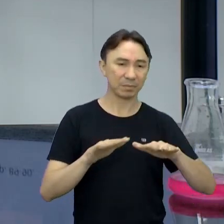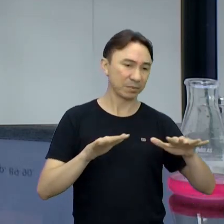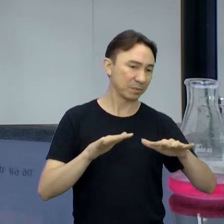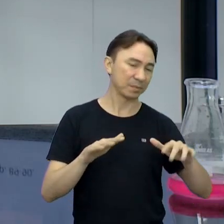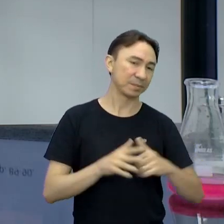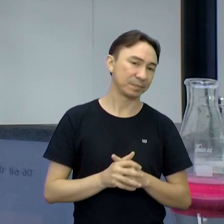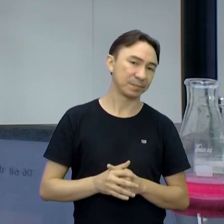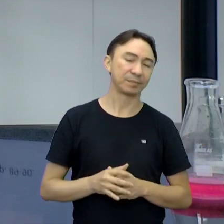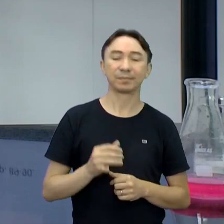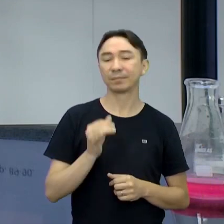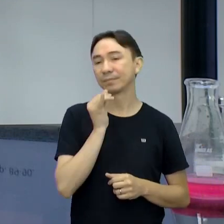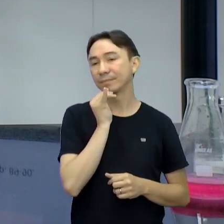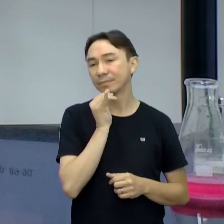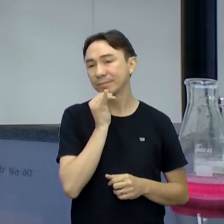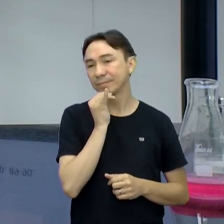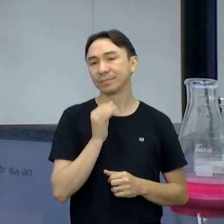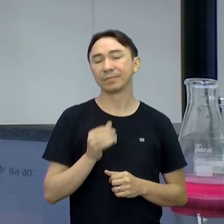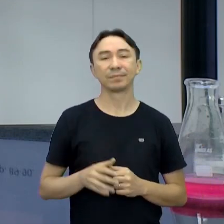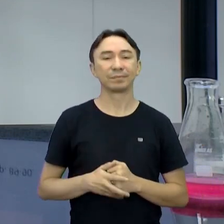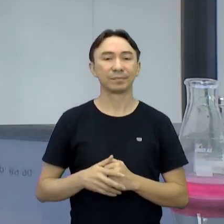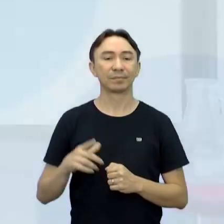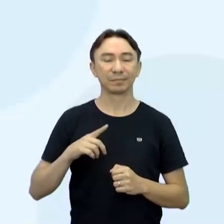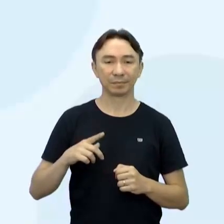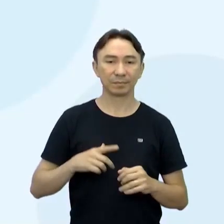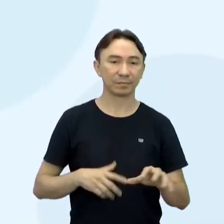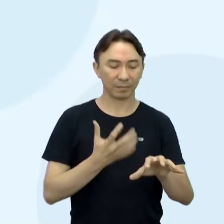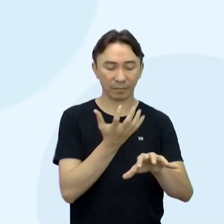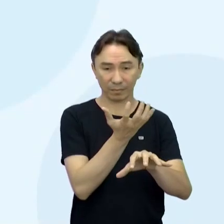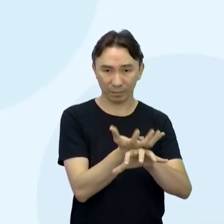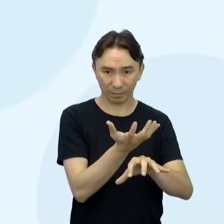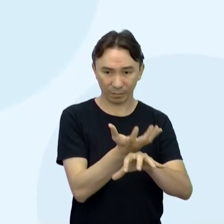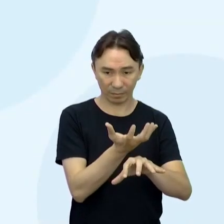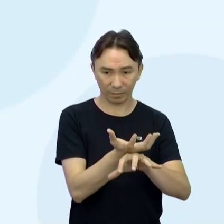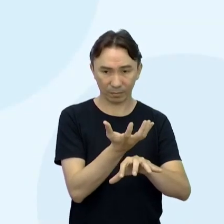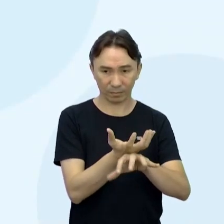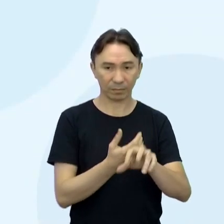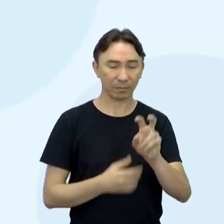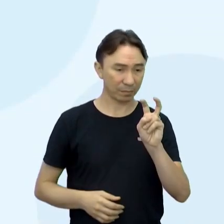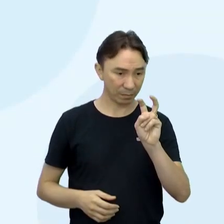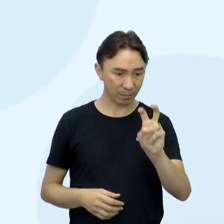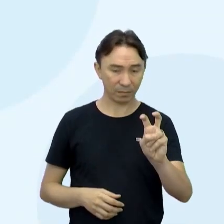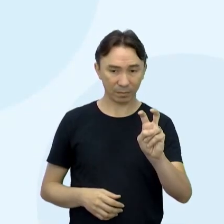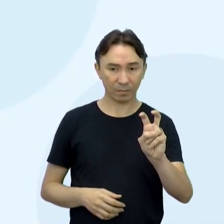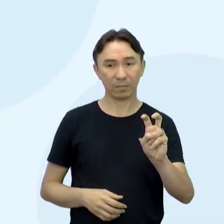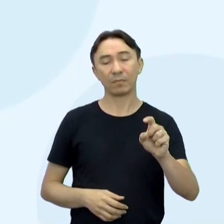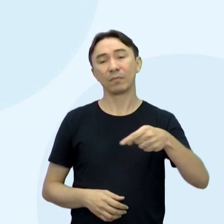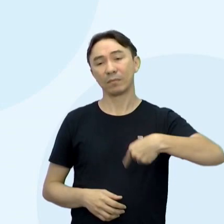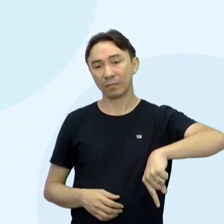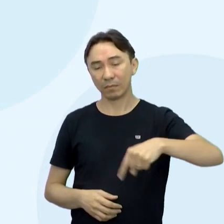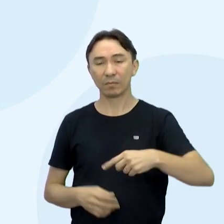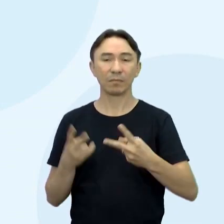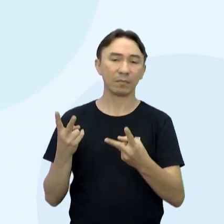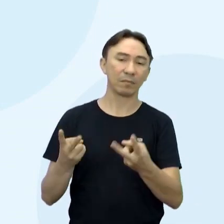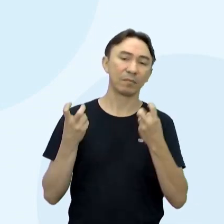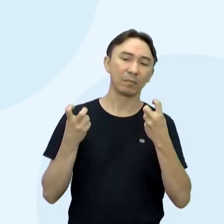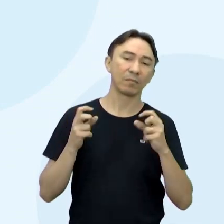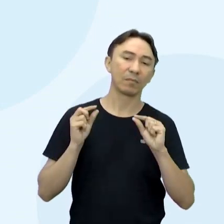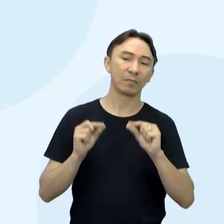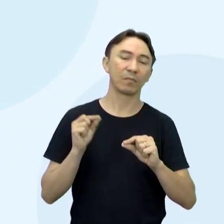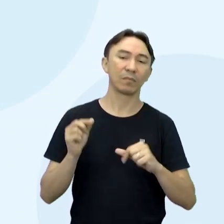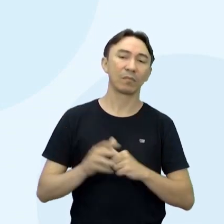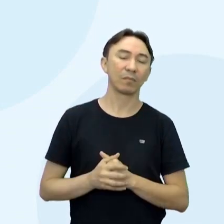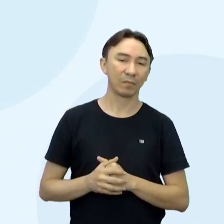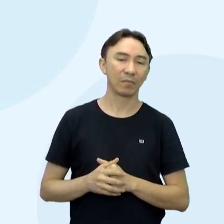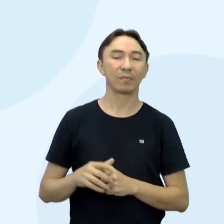exemplo, nesse componente 5, a gente vai observar que